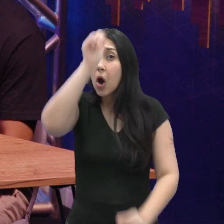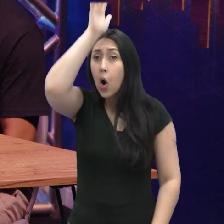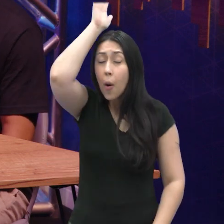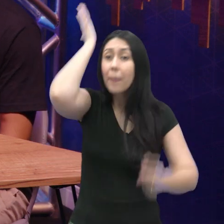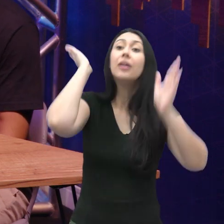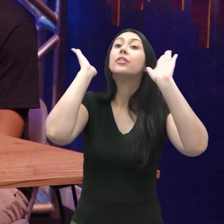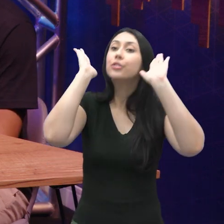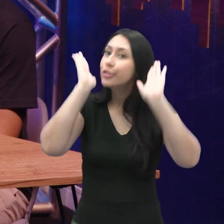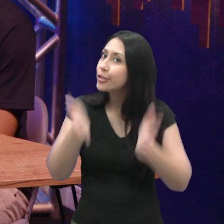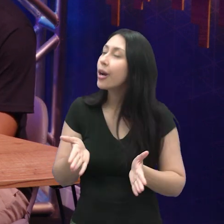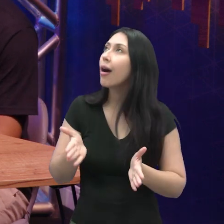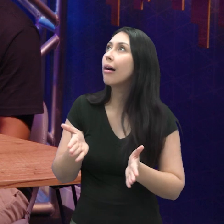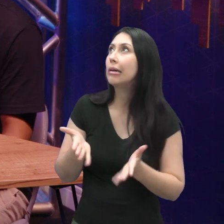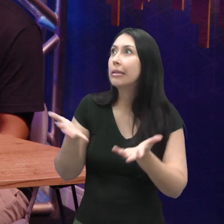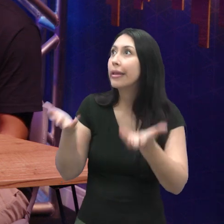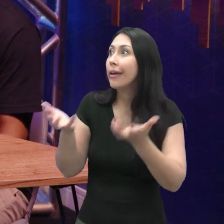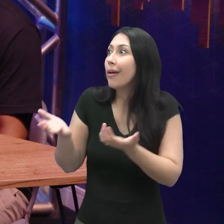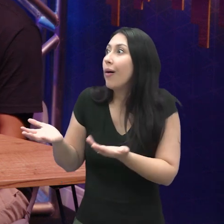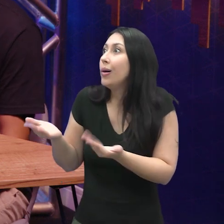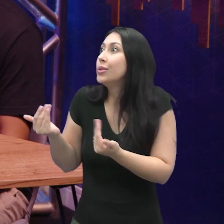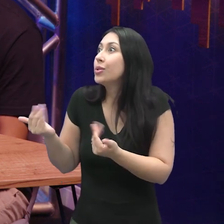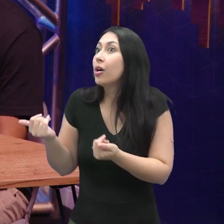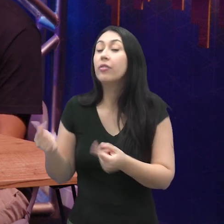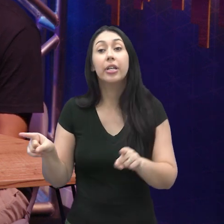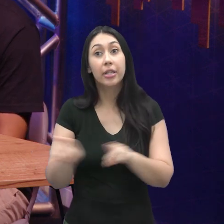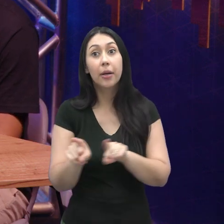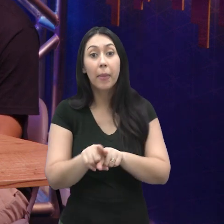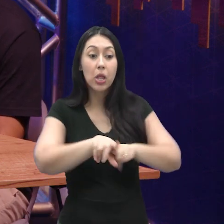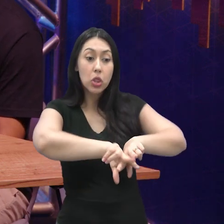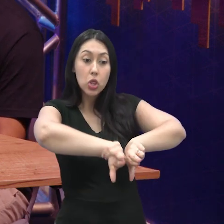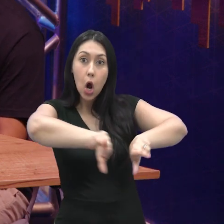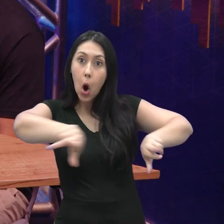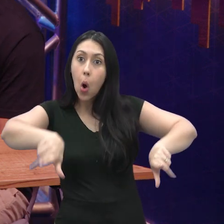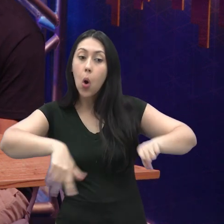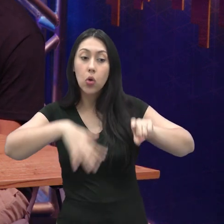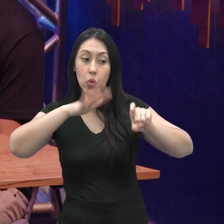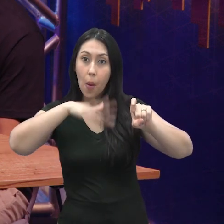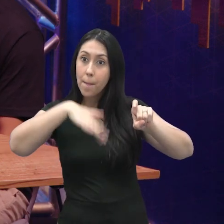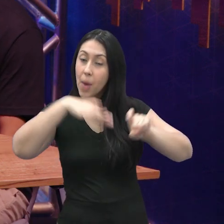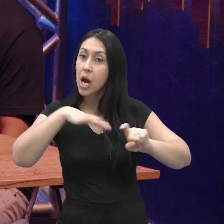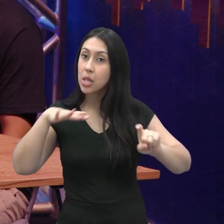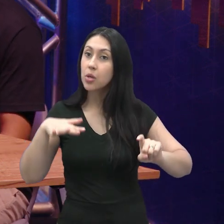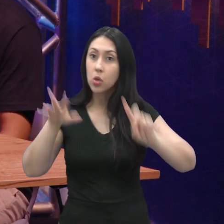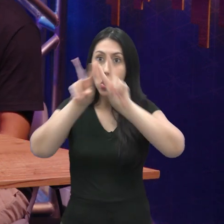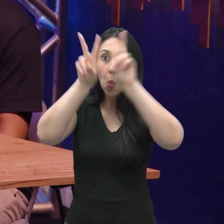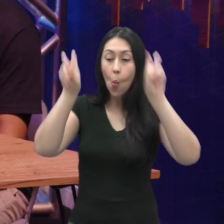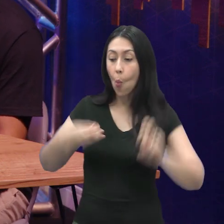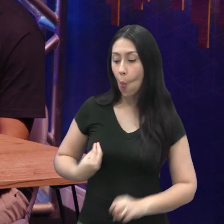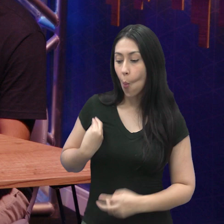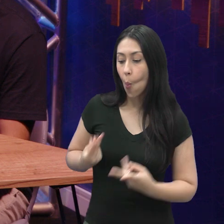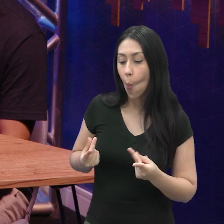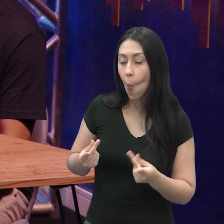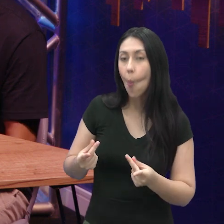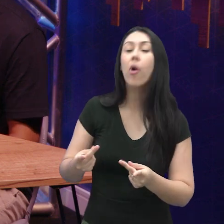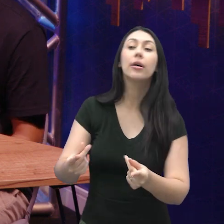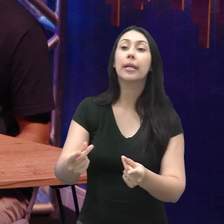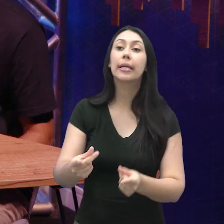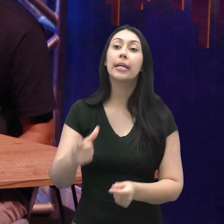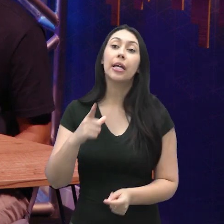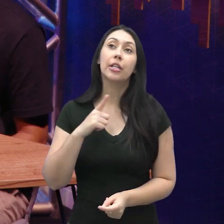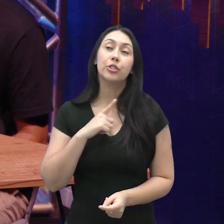já tinham esses pensamentos. Tem outros mitos também relacionados à vida eterna, à juventude eterna,